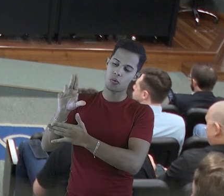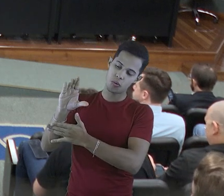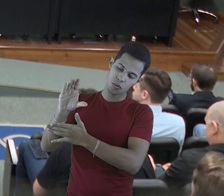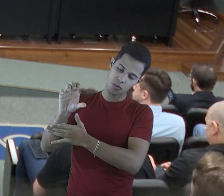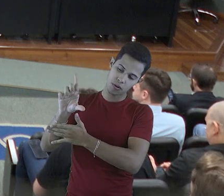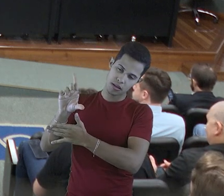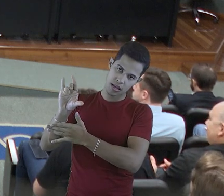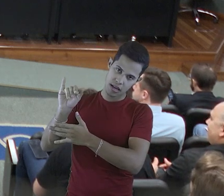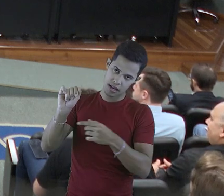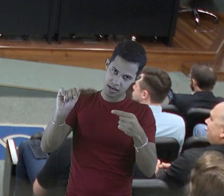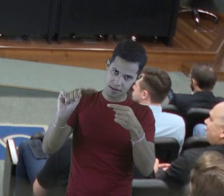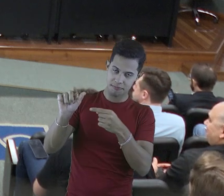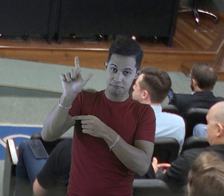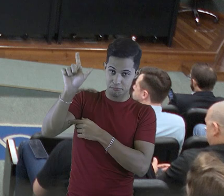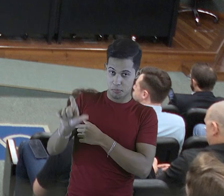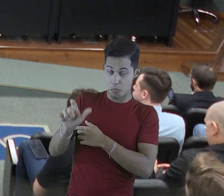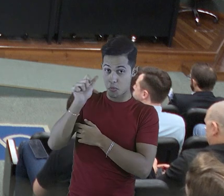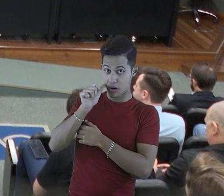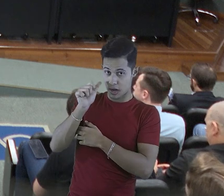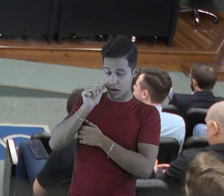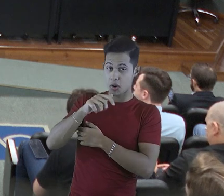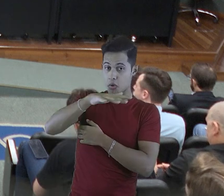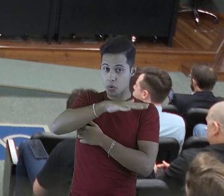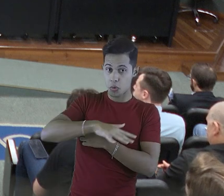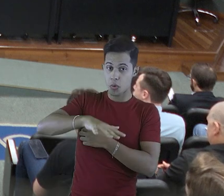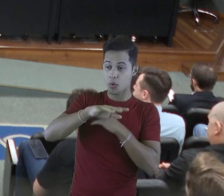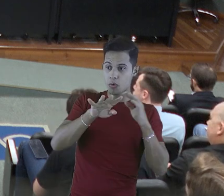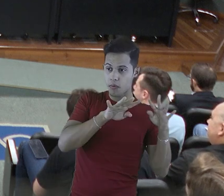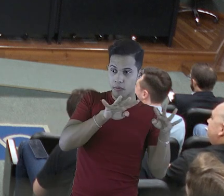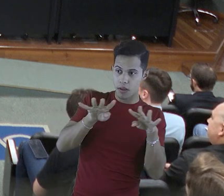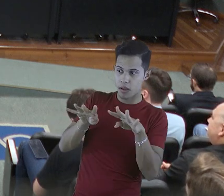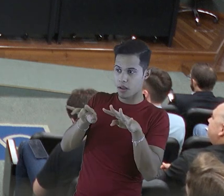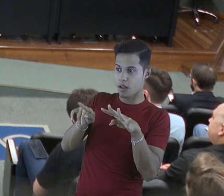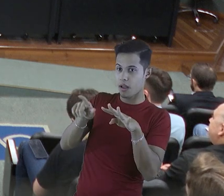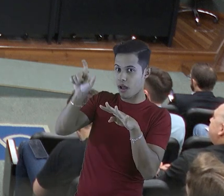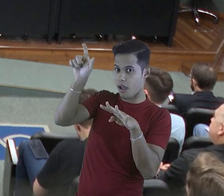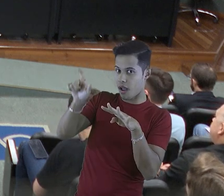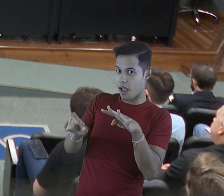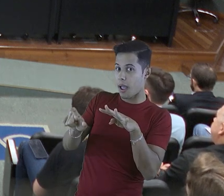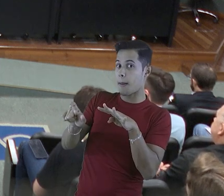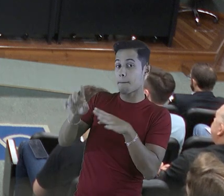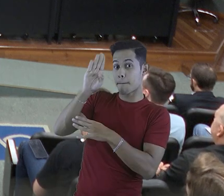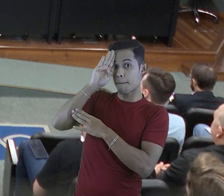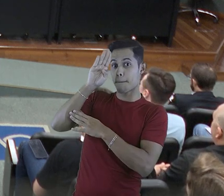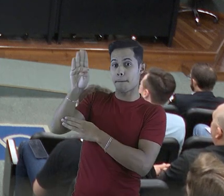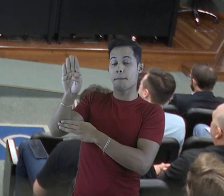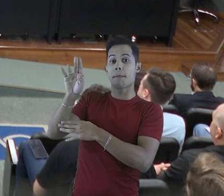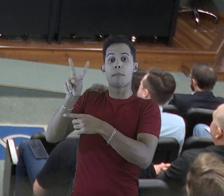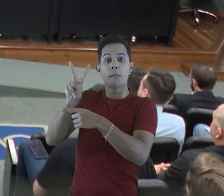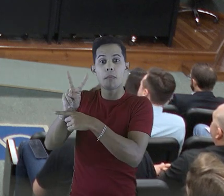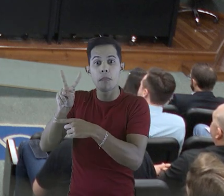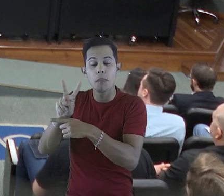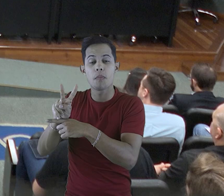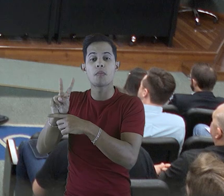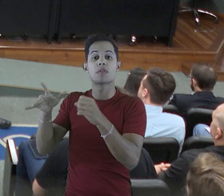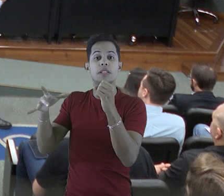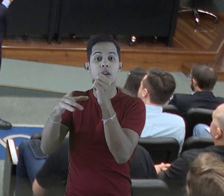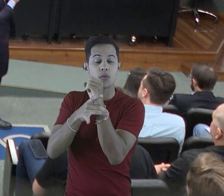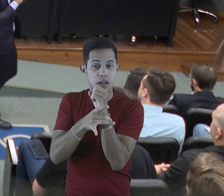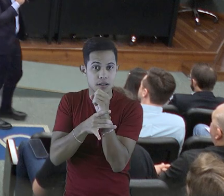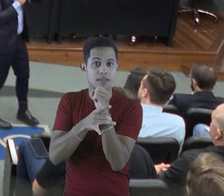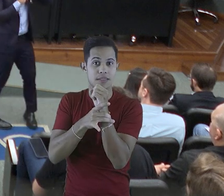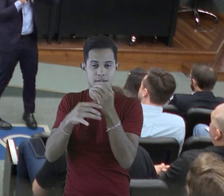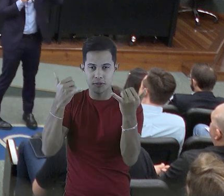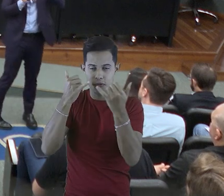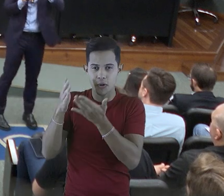Não erro mais. Luscelia. Vocês têm que olhar a Luscelia e ver nela a segurança da informação, a proteção de